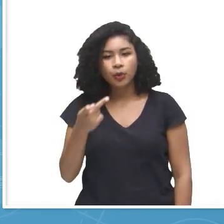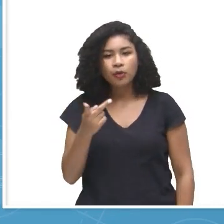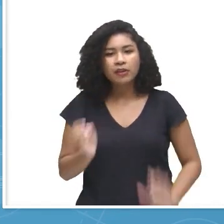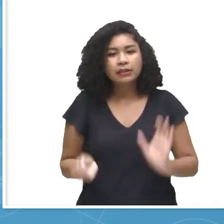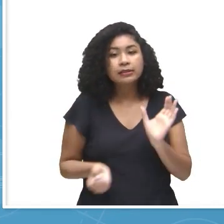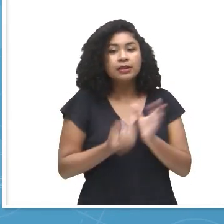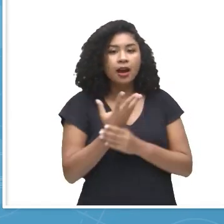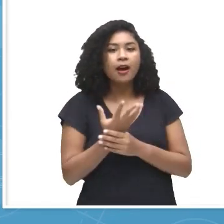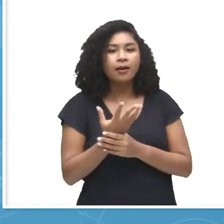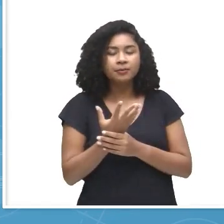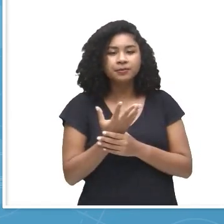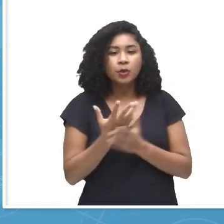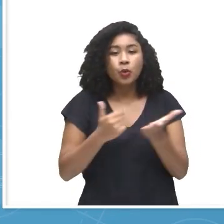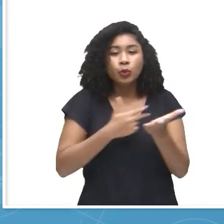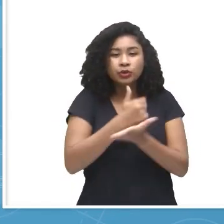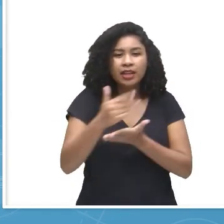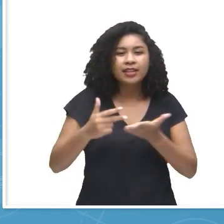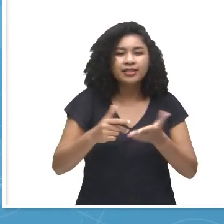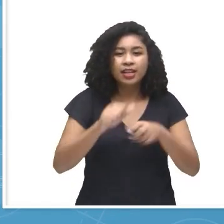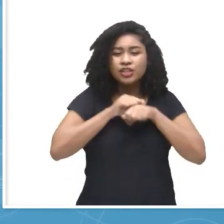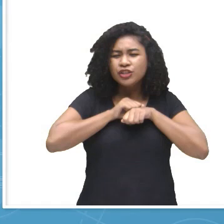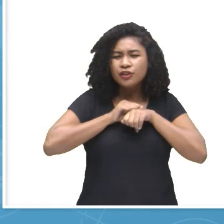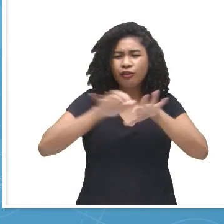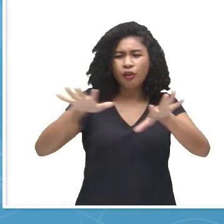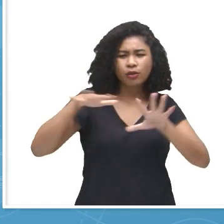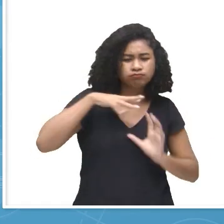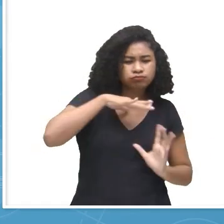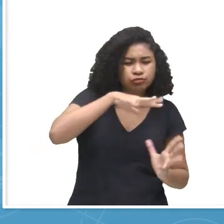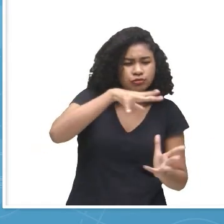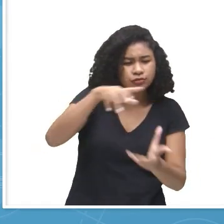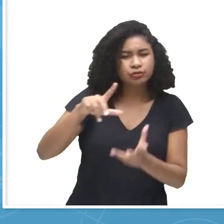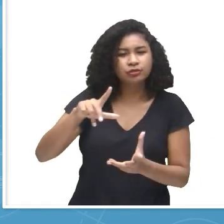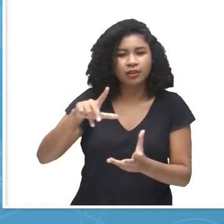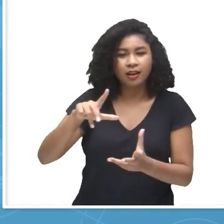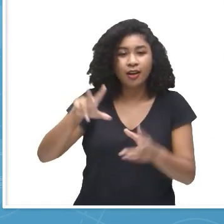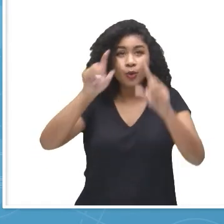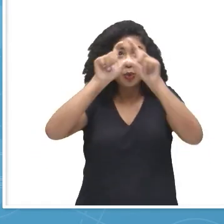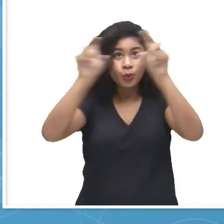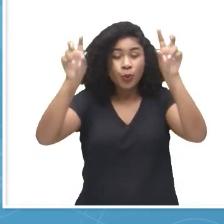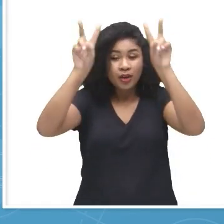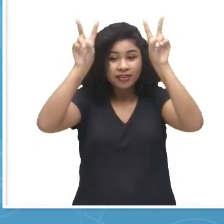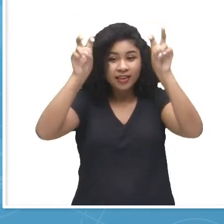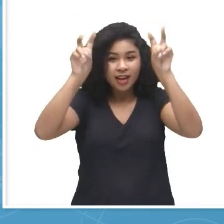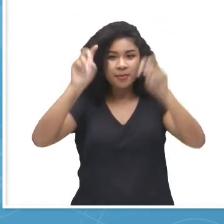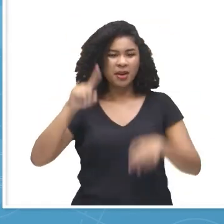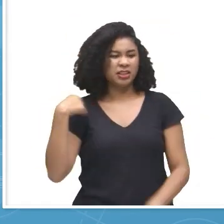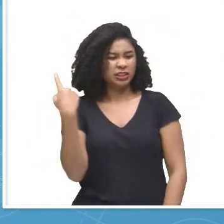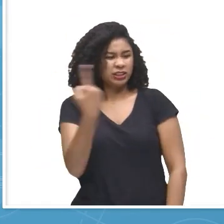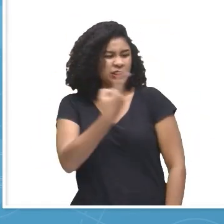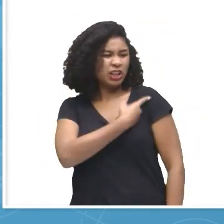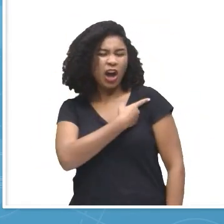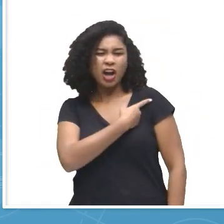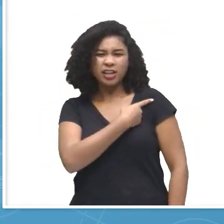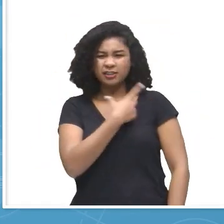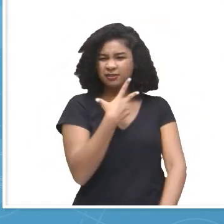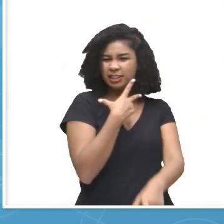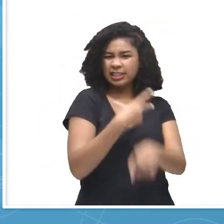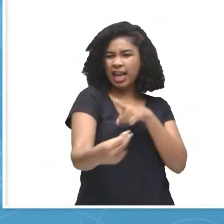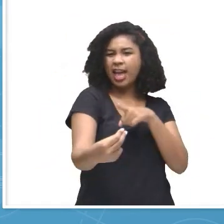que nós vencemos. Olha, até me arrepiei agora, fiquei até emocionada. Já pensou? Uma médica falando, olha, nós vencemos a